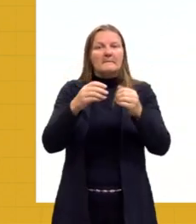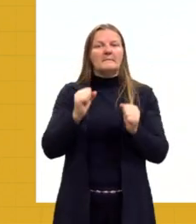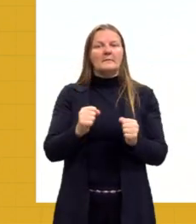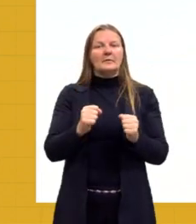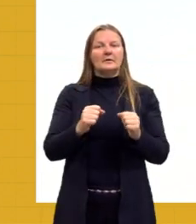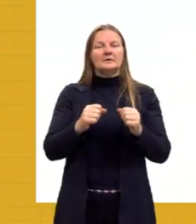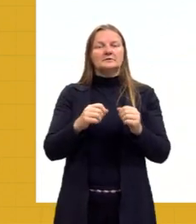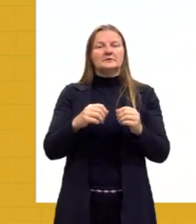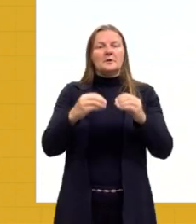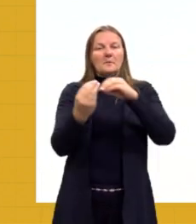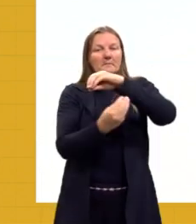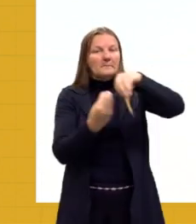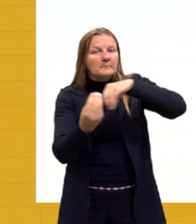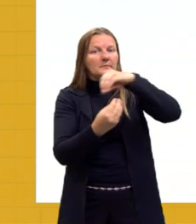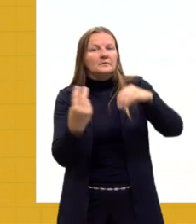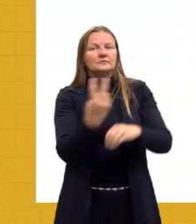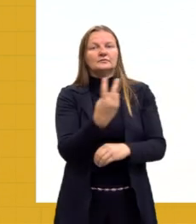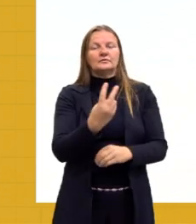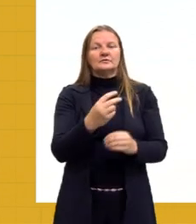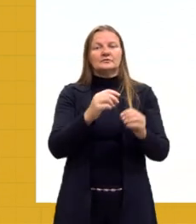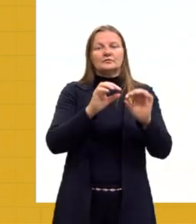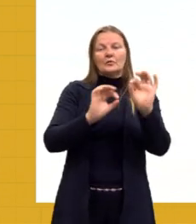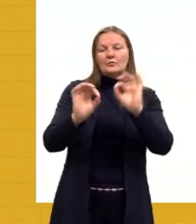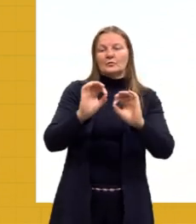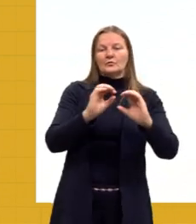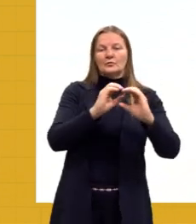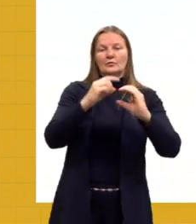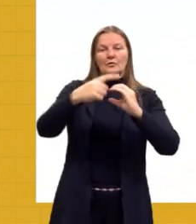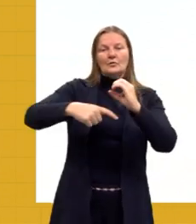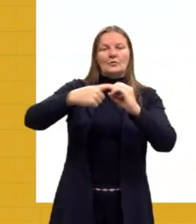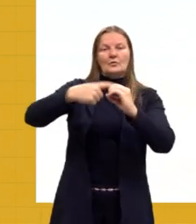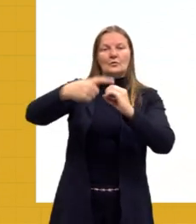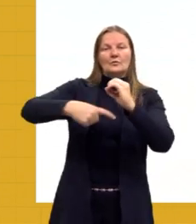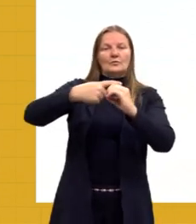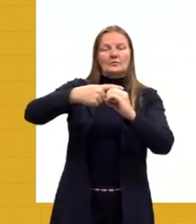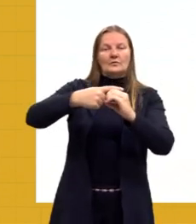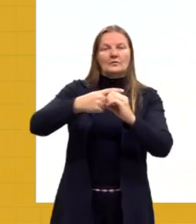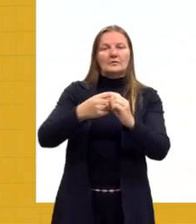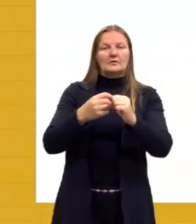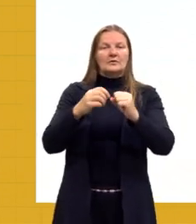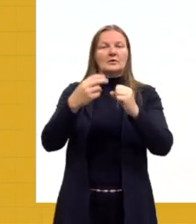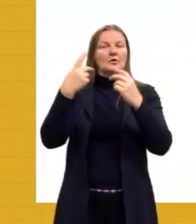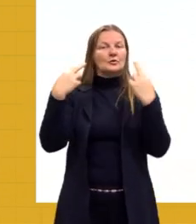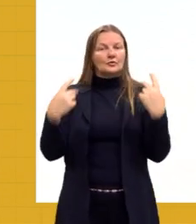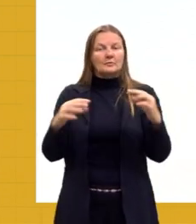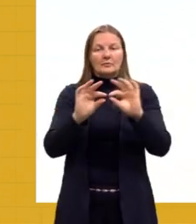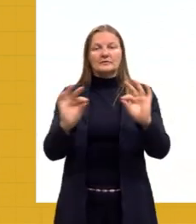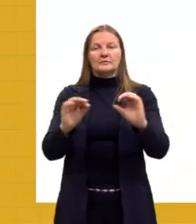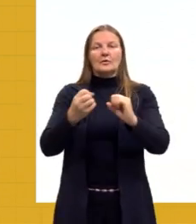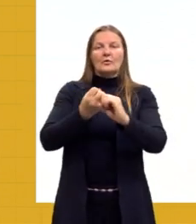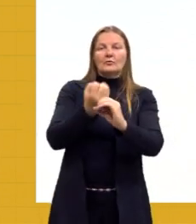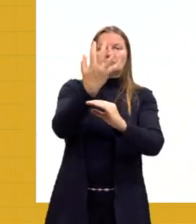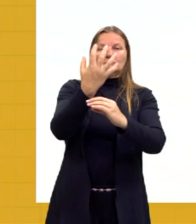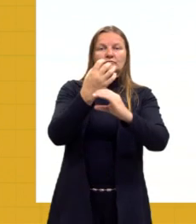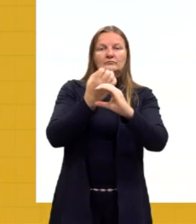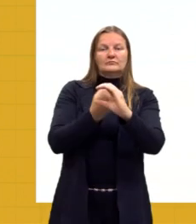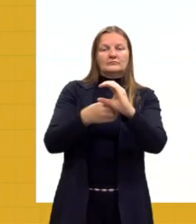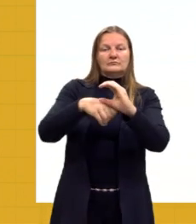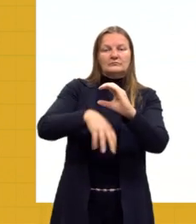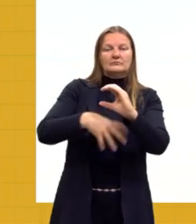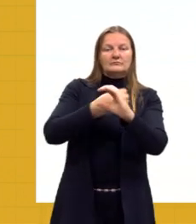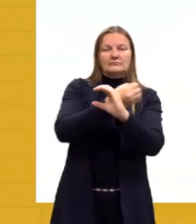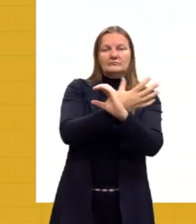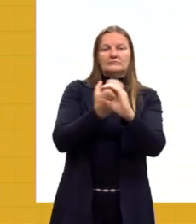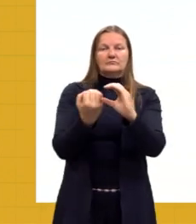fechada ou mista quanto à disposição dos átomos sendo normal e ramificada E aí entra as ramificações entre os carbonos